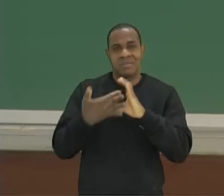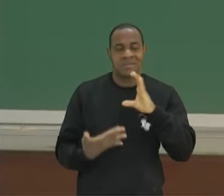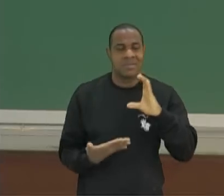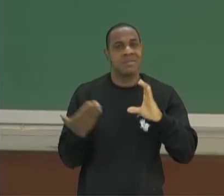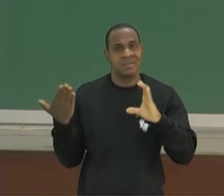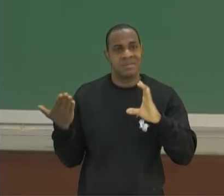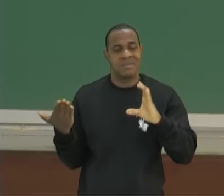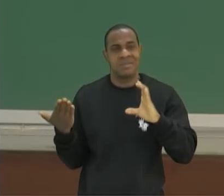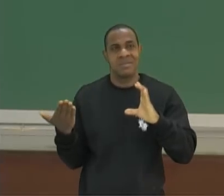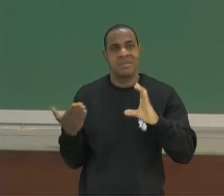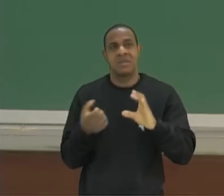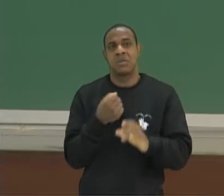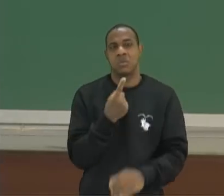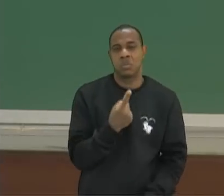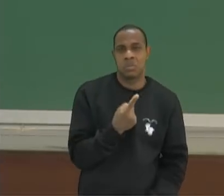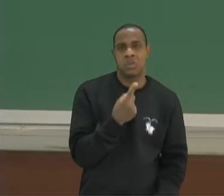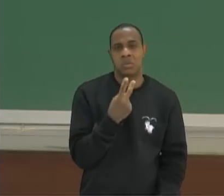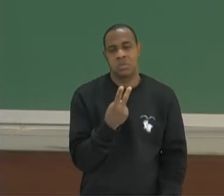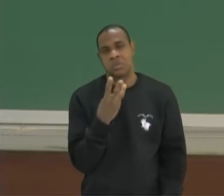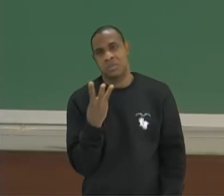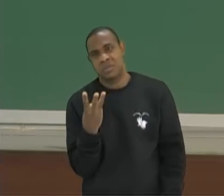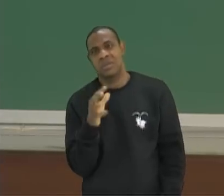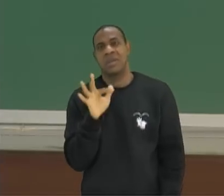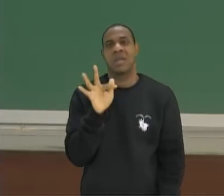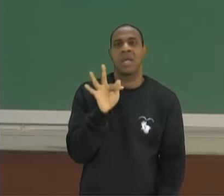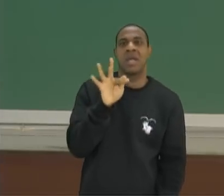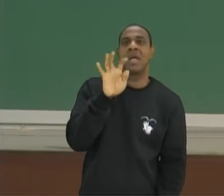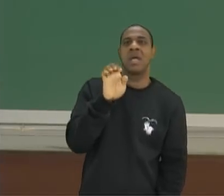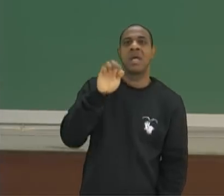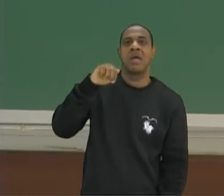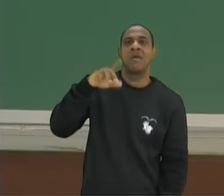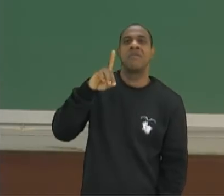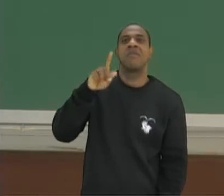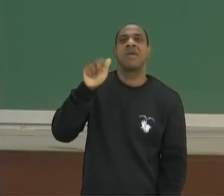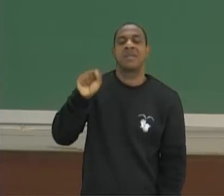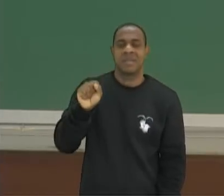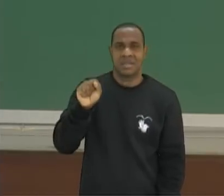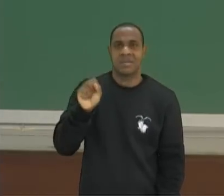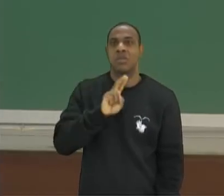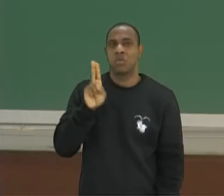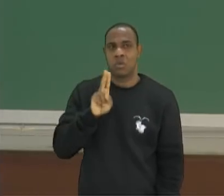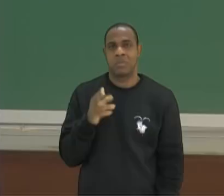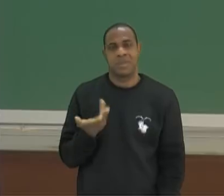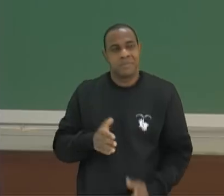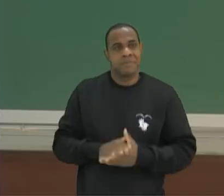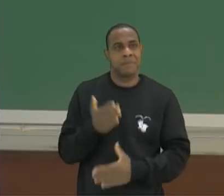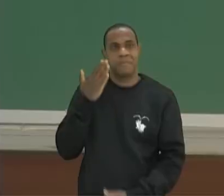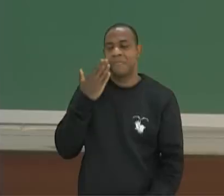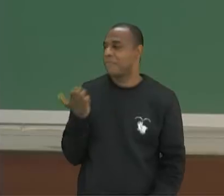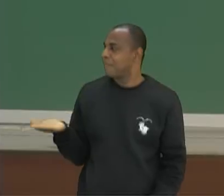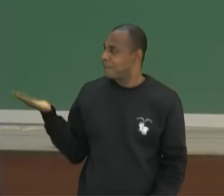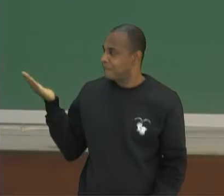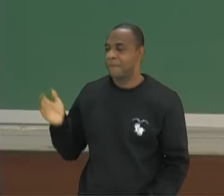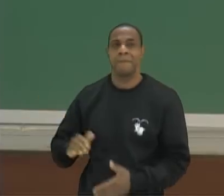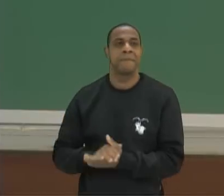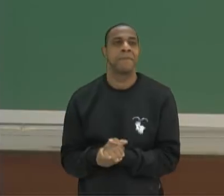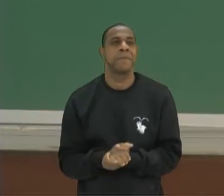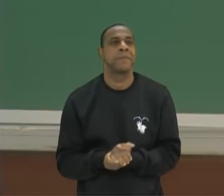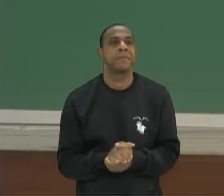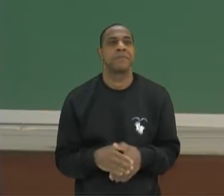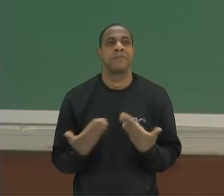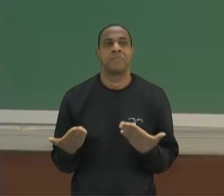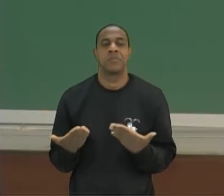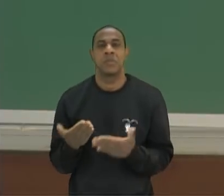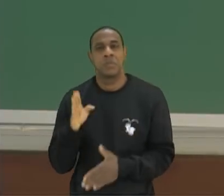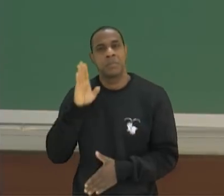com uma, duas ou muito mais fendas como referência. Avançando então para a próxima tela, temos ali, sobre